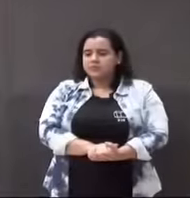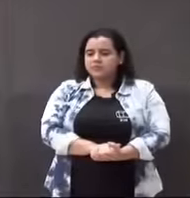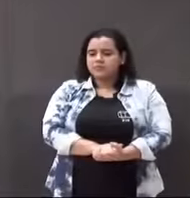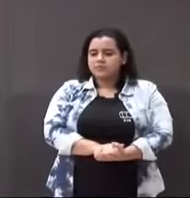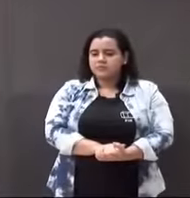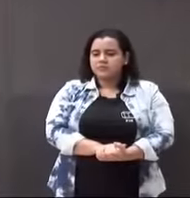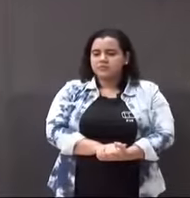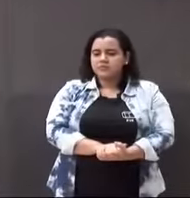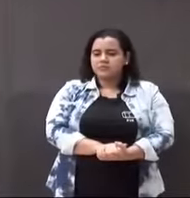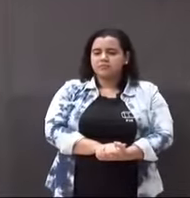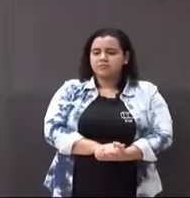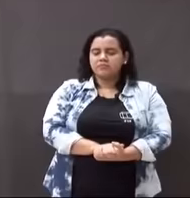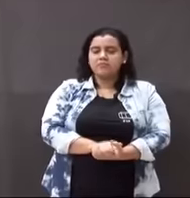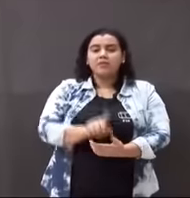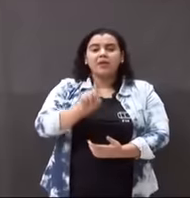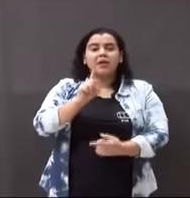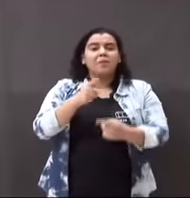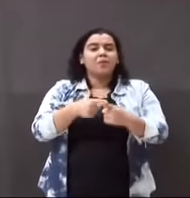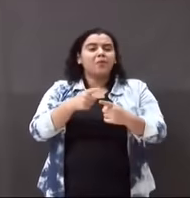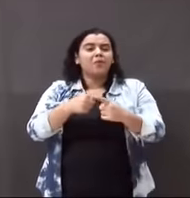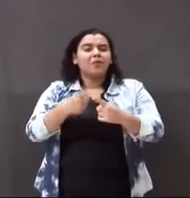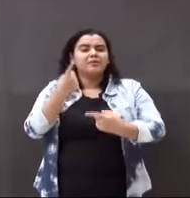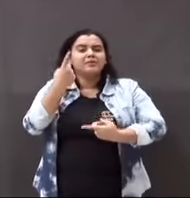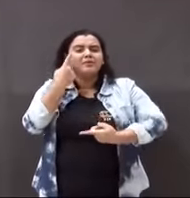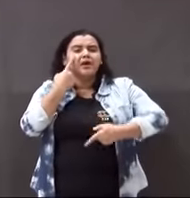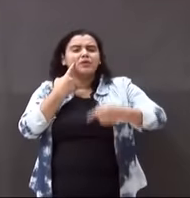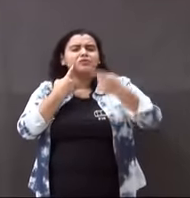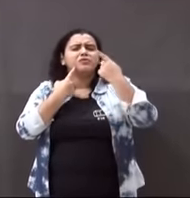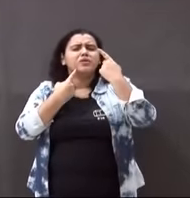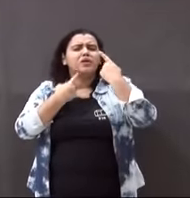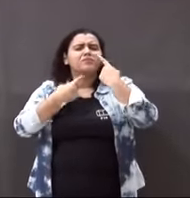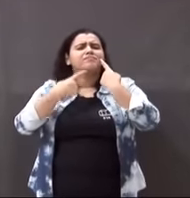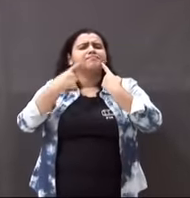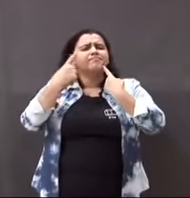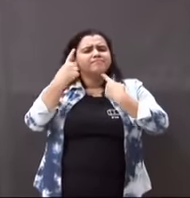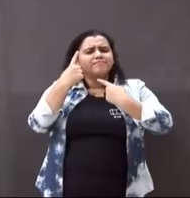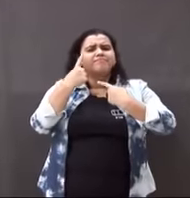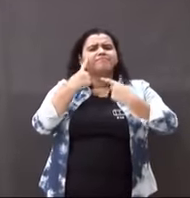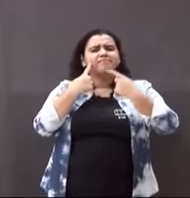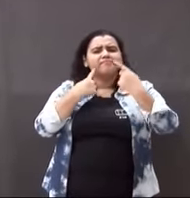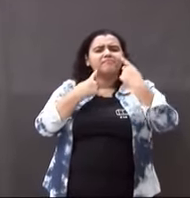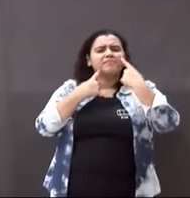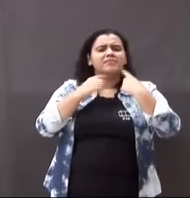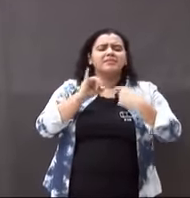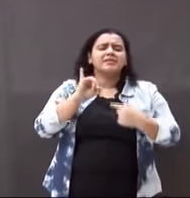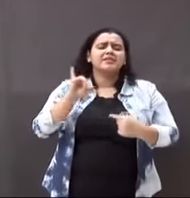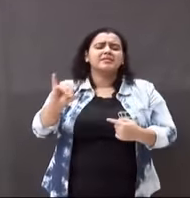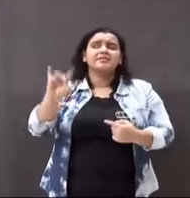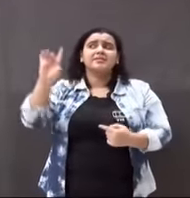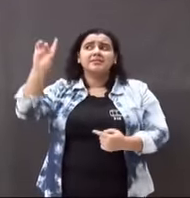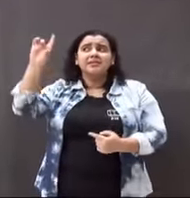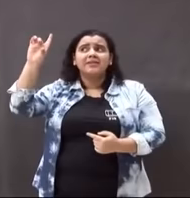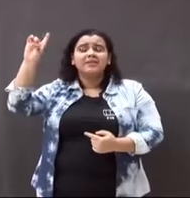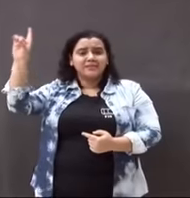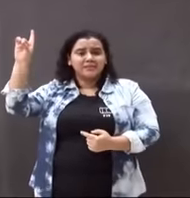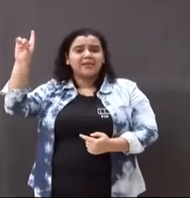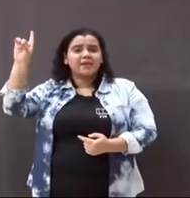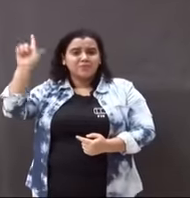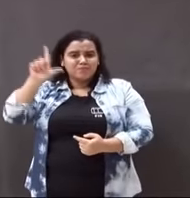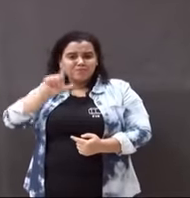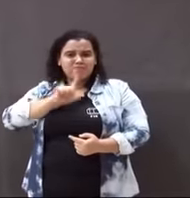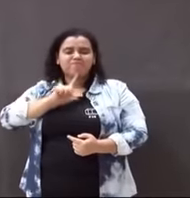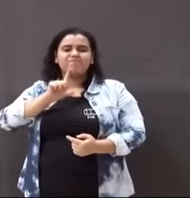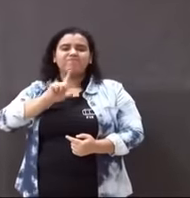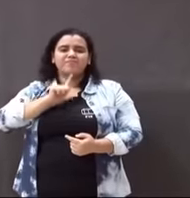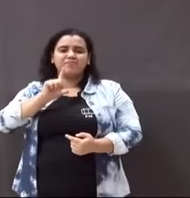Tá chorando por quê? Sabe aí, mano? Se você tem um Deus, o céu tá me dizendo, pastor